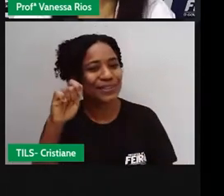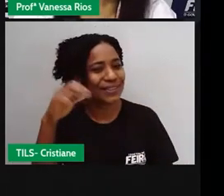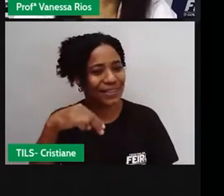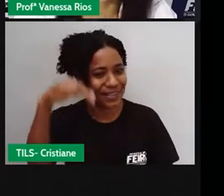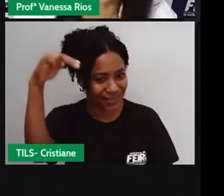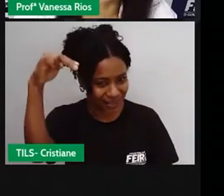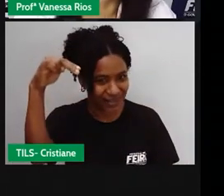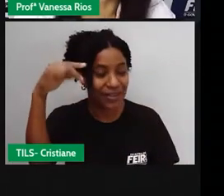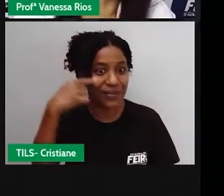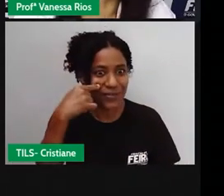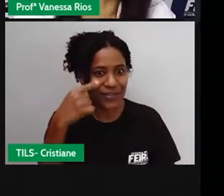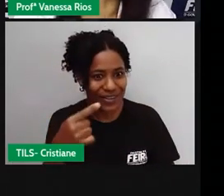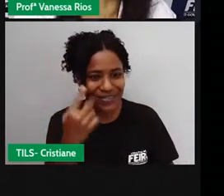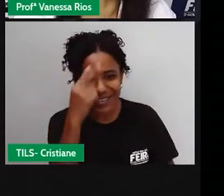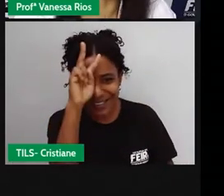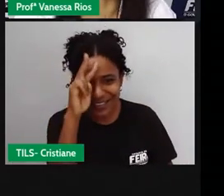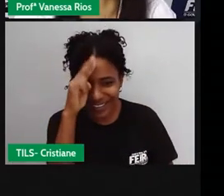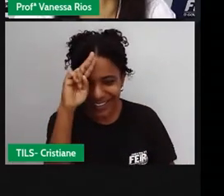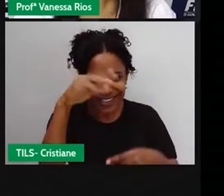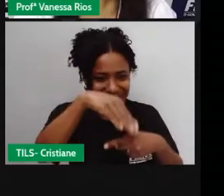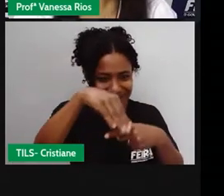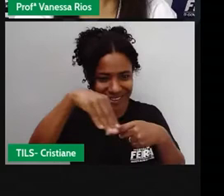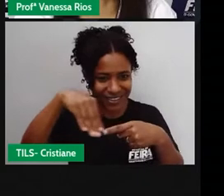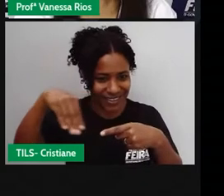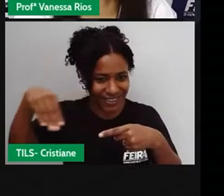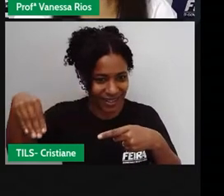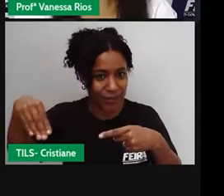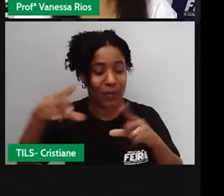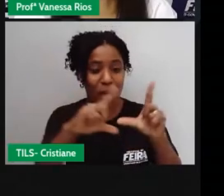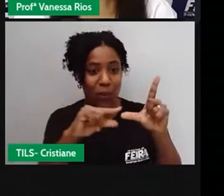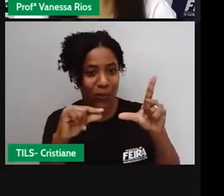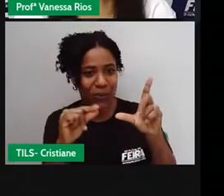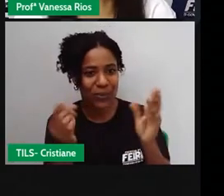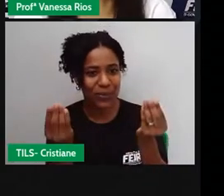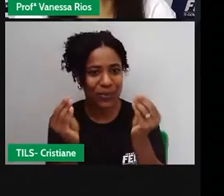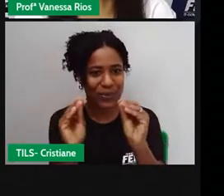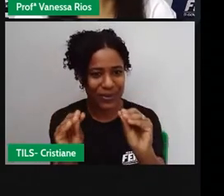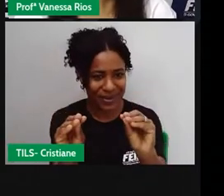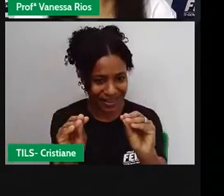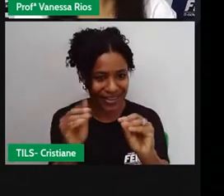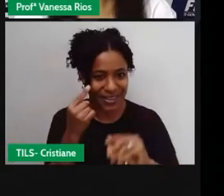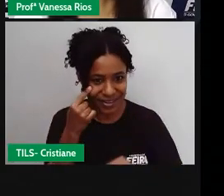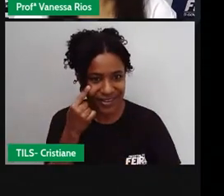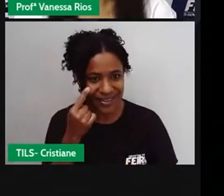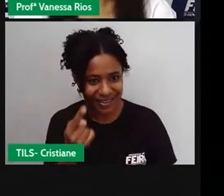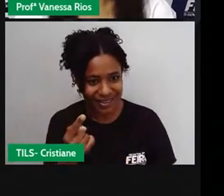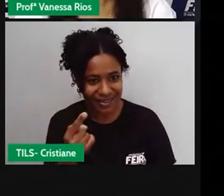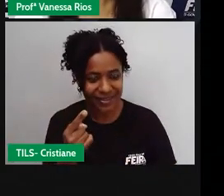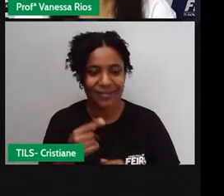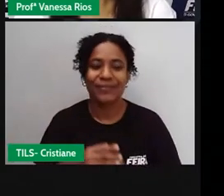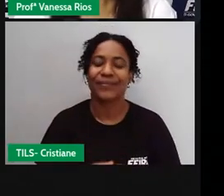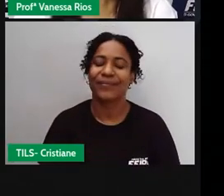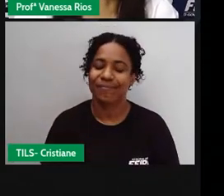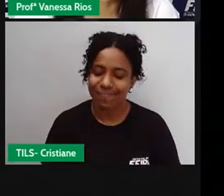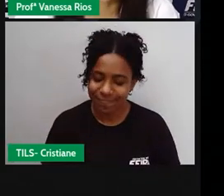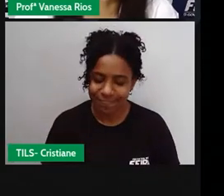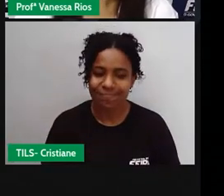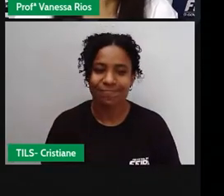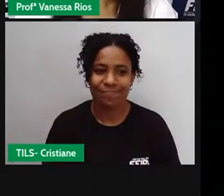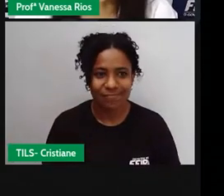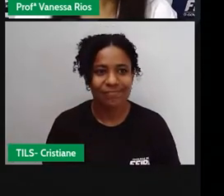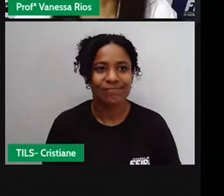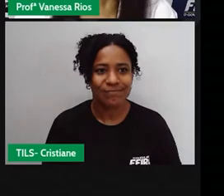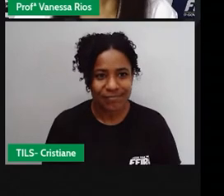vídeo que a Pró sugeriu, né, que vocês assistissem. O que a gente observa nesse vídeo é a história, né, de